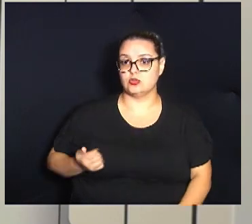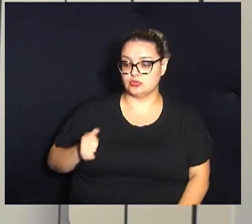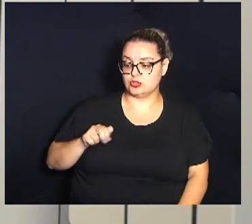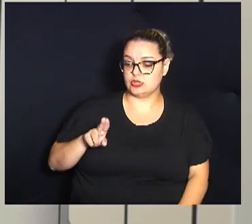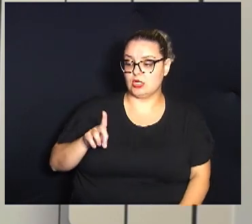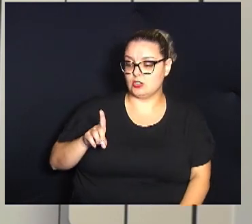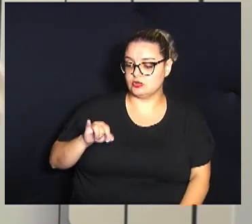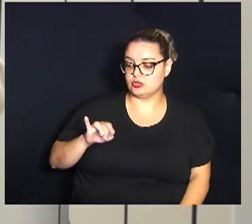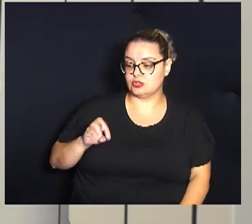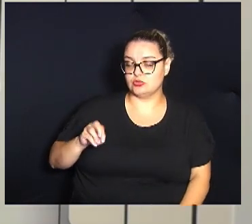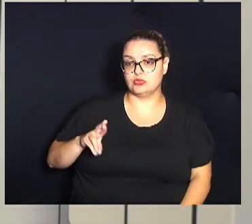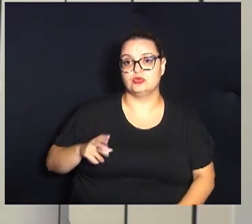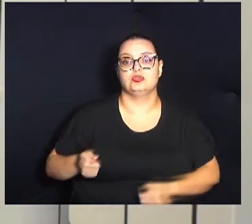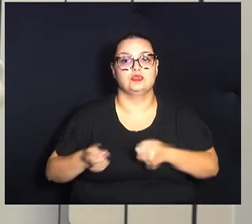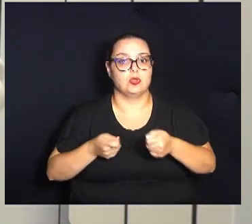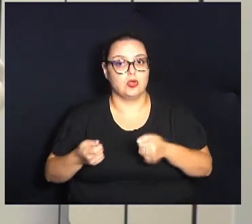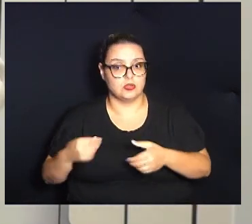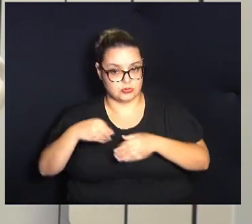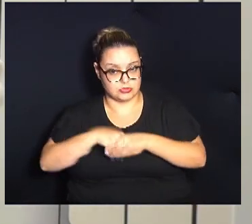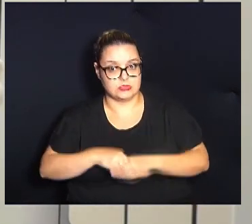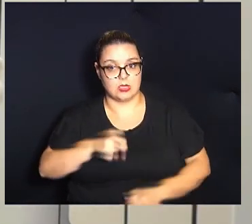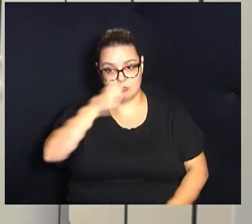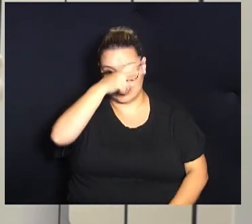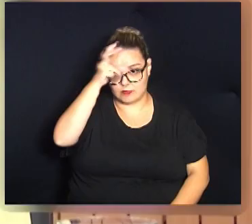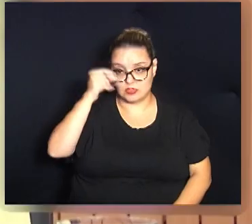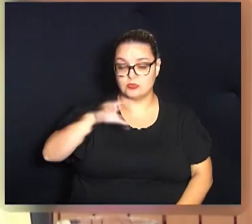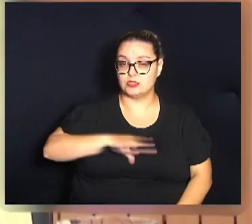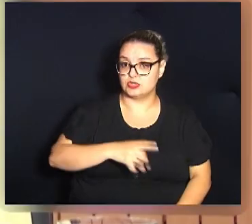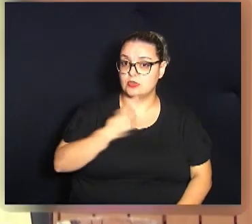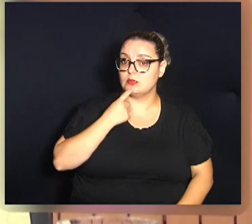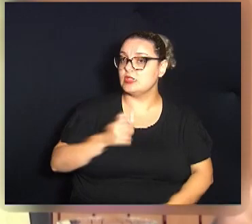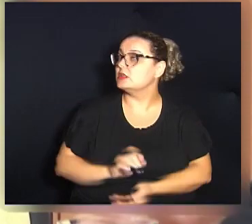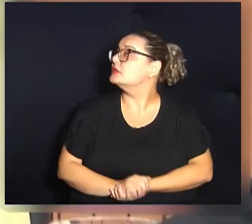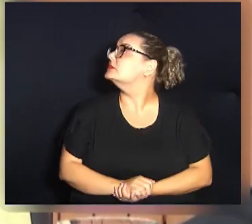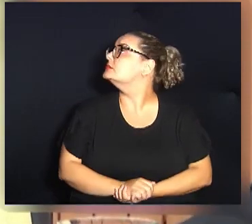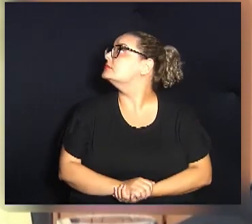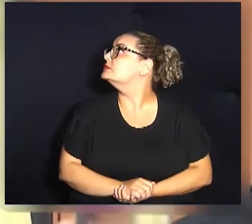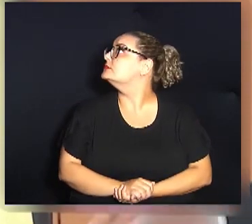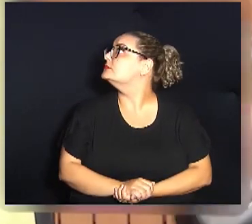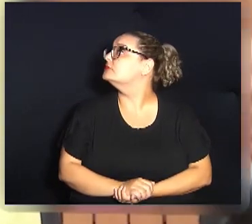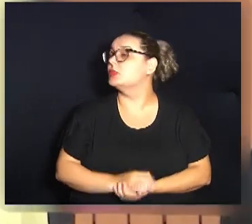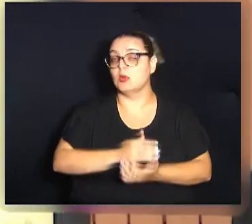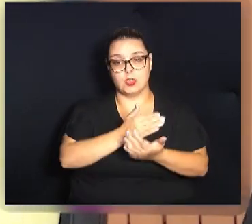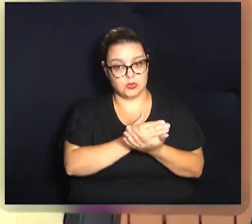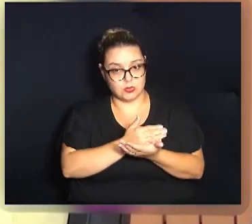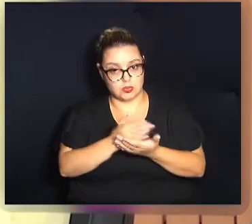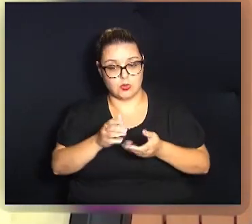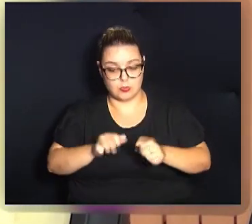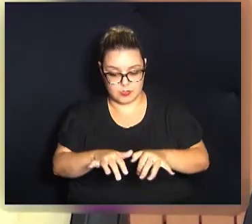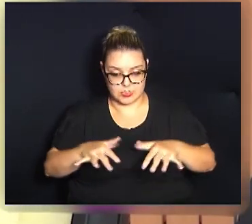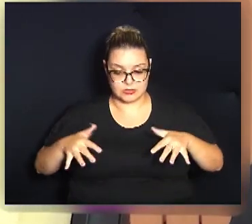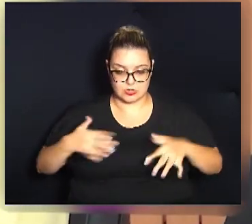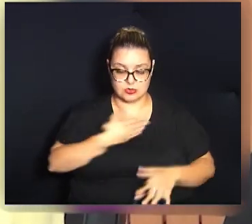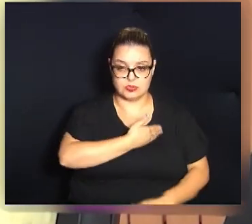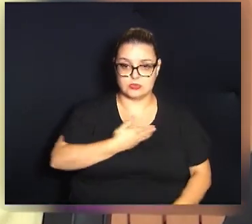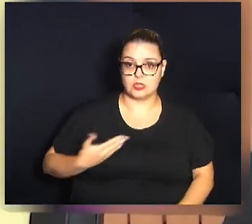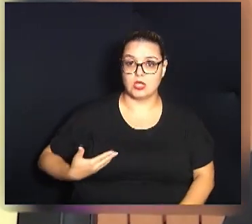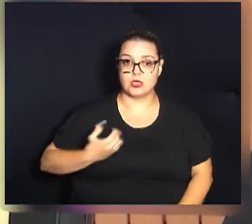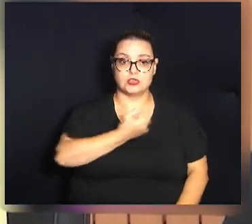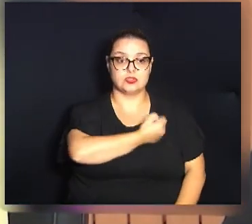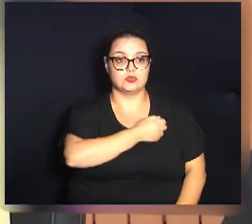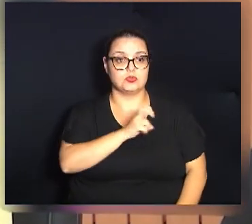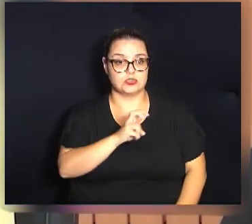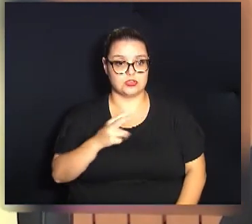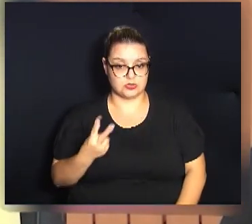controle interno na Prefeitura de Campinas. Logo no início da audiência pública de número